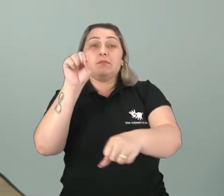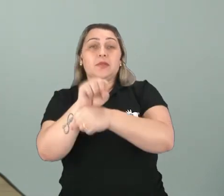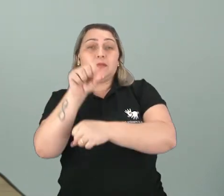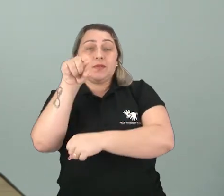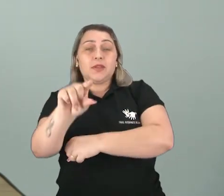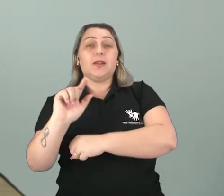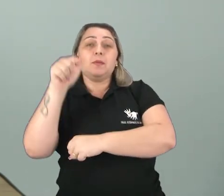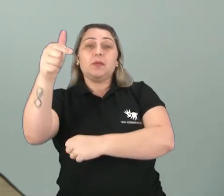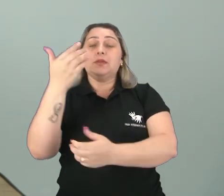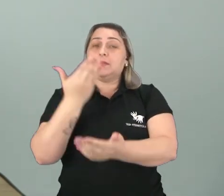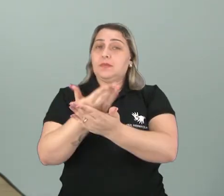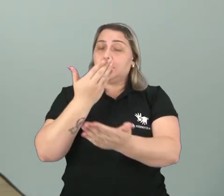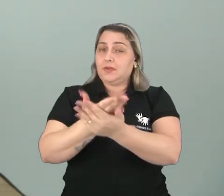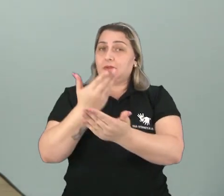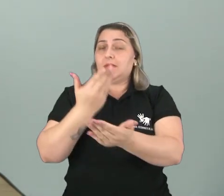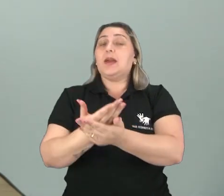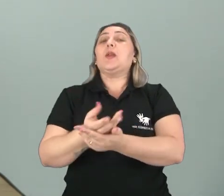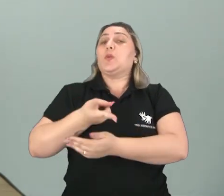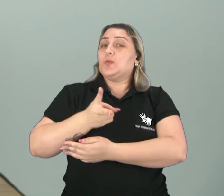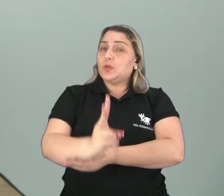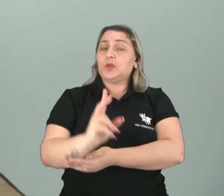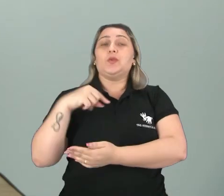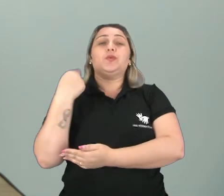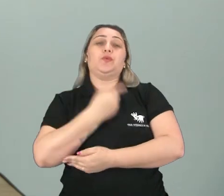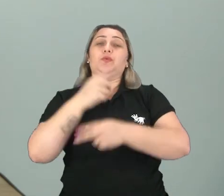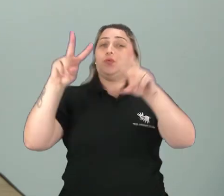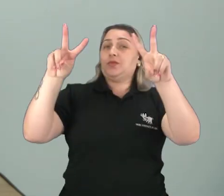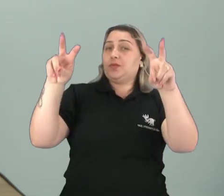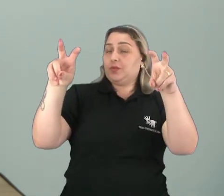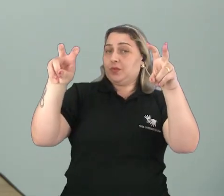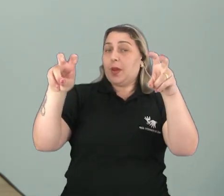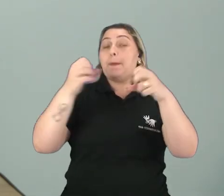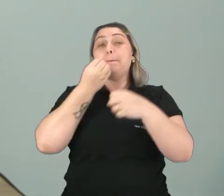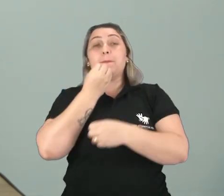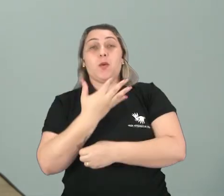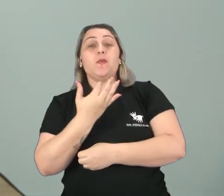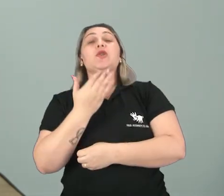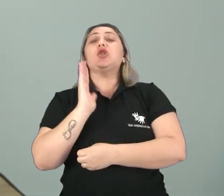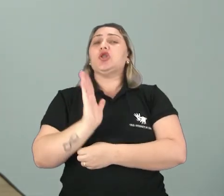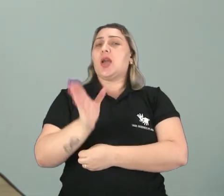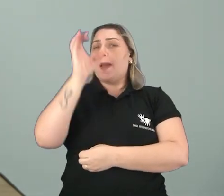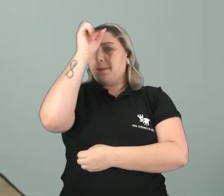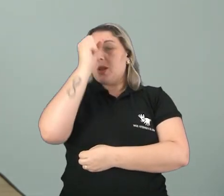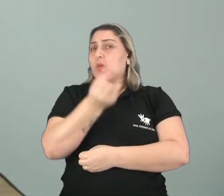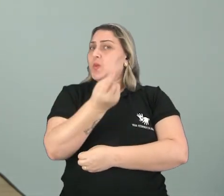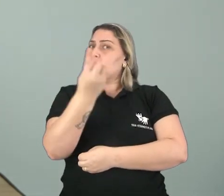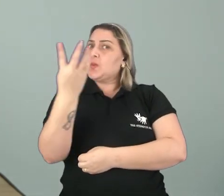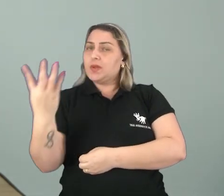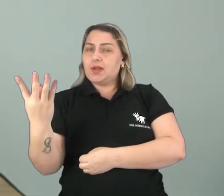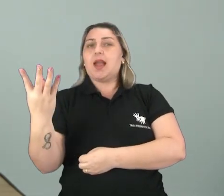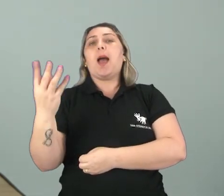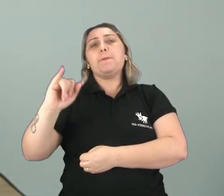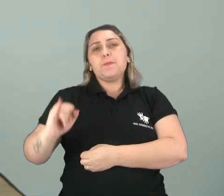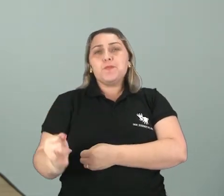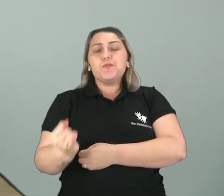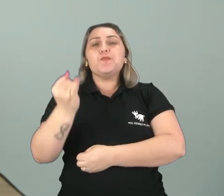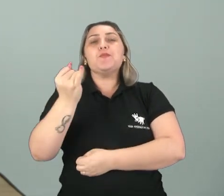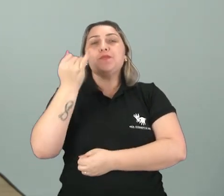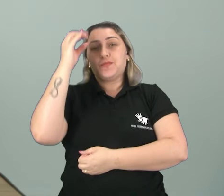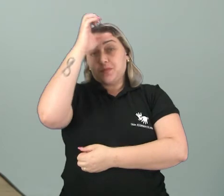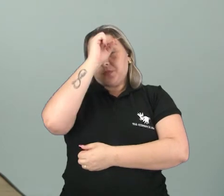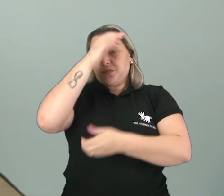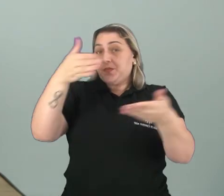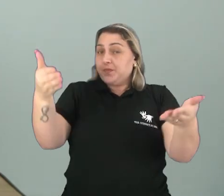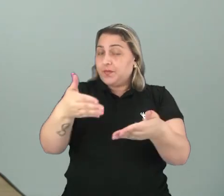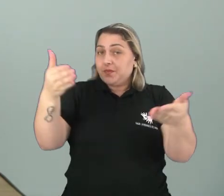espero vocês na próxima aula para darmos continuidade a esse assunto. Bom, você já aprendeu a quantificar, então aproveita esse